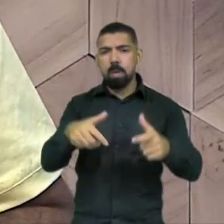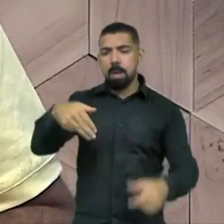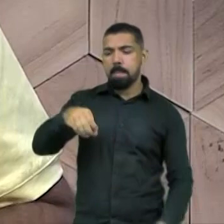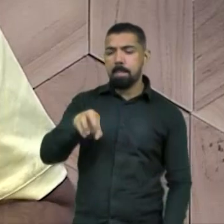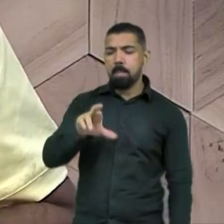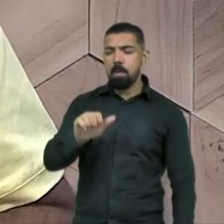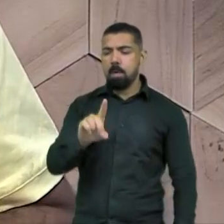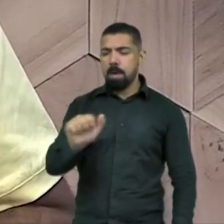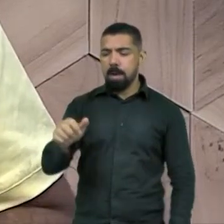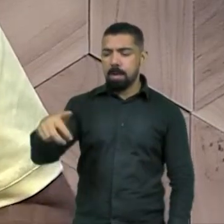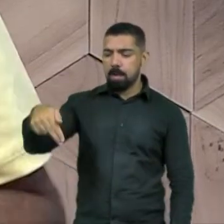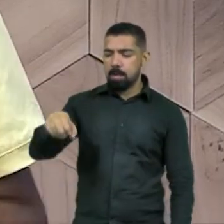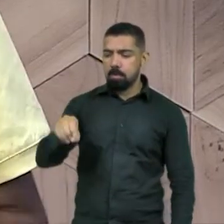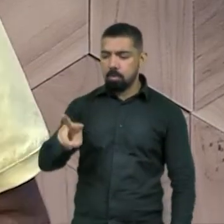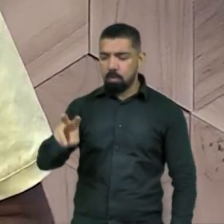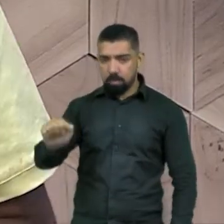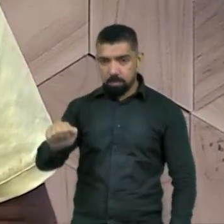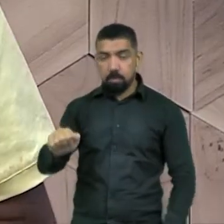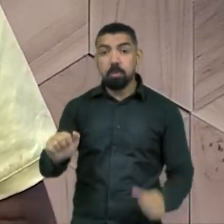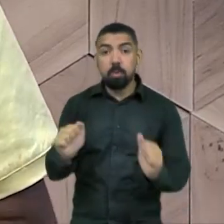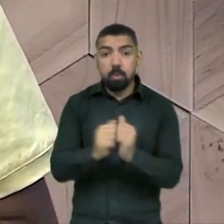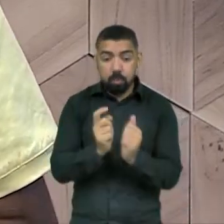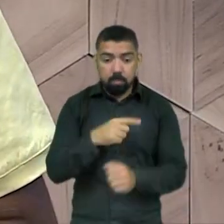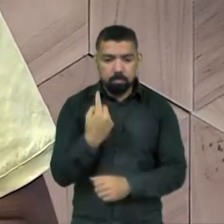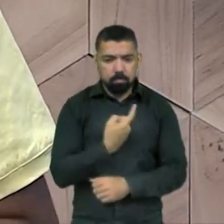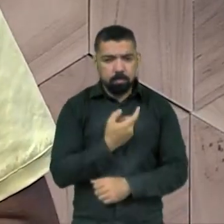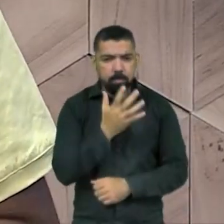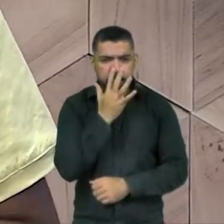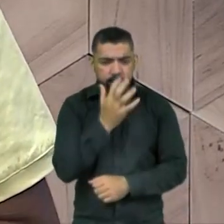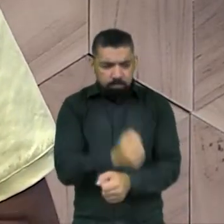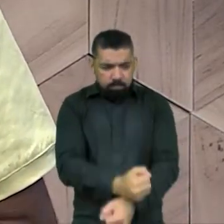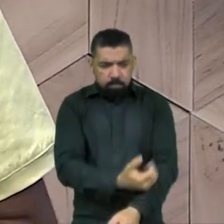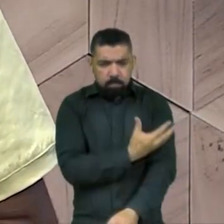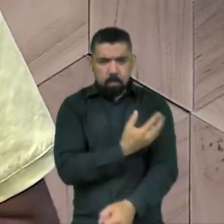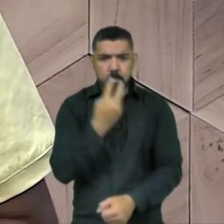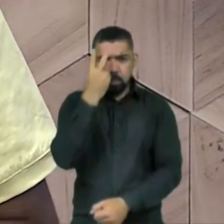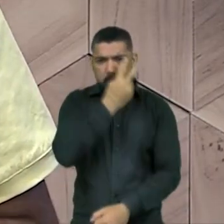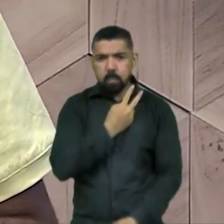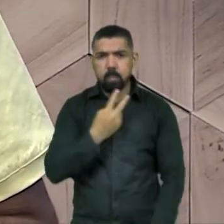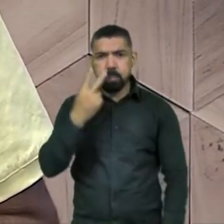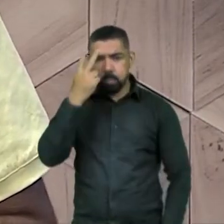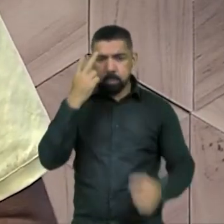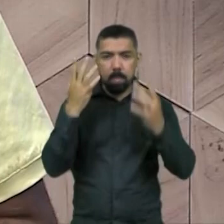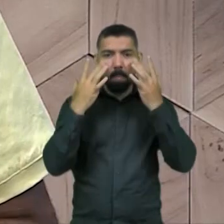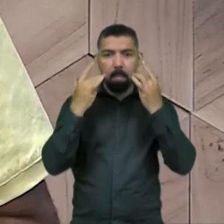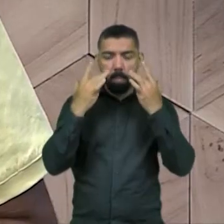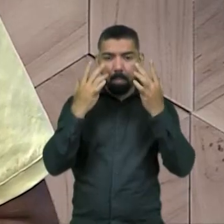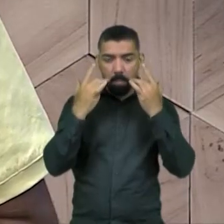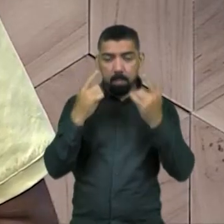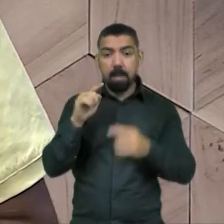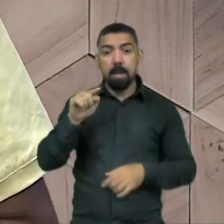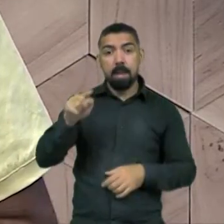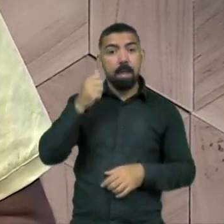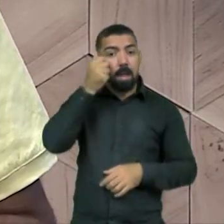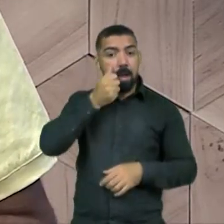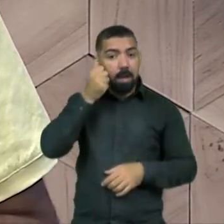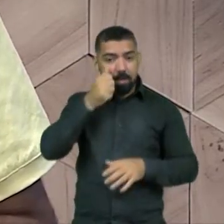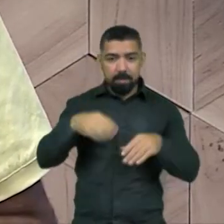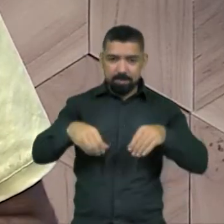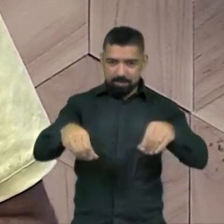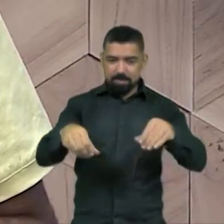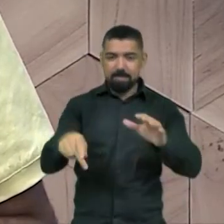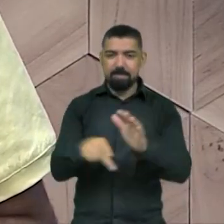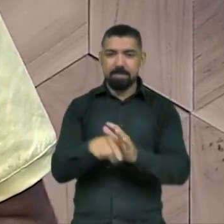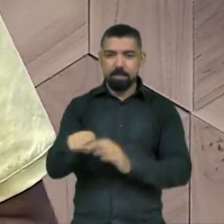conosco, assistir e se impactar por 2 horas de espetáculo com artistas da Terra do Vaqueiro, uma